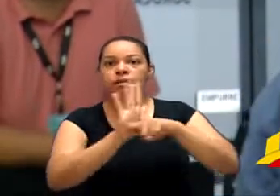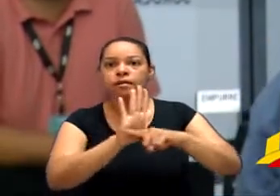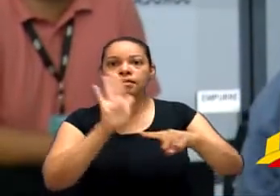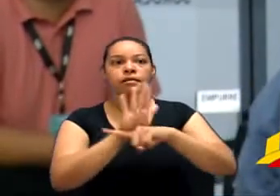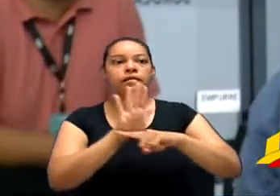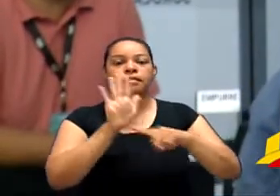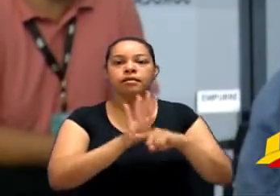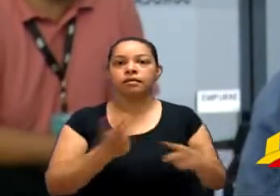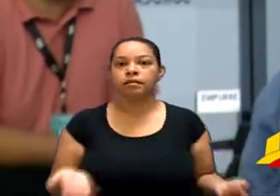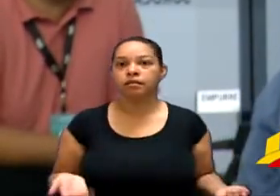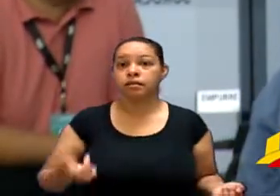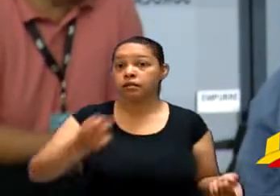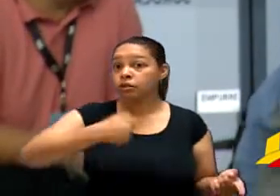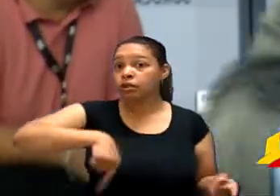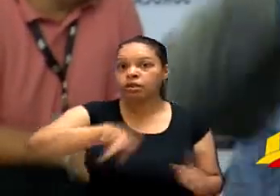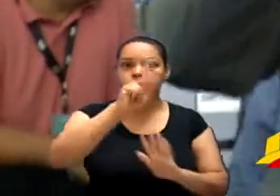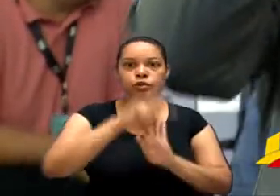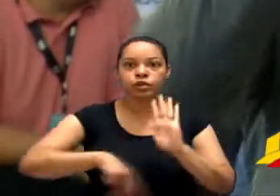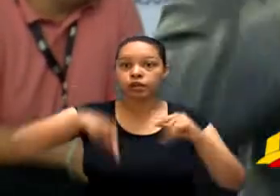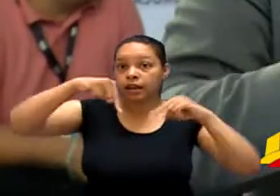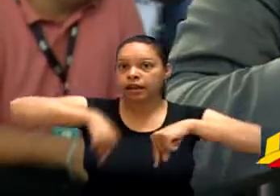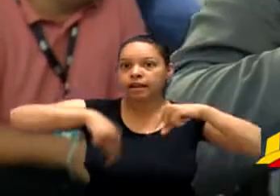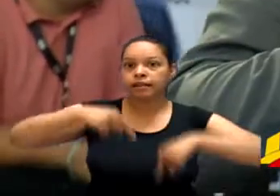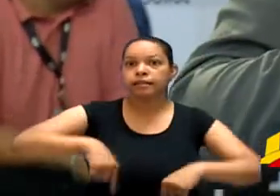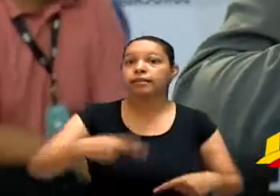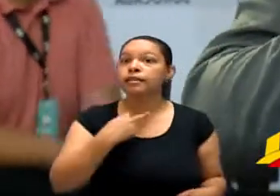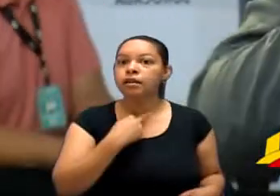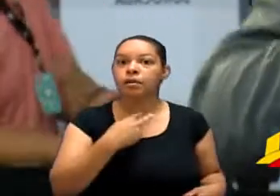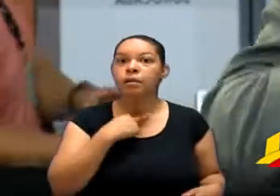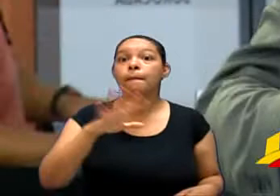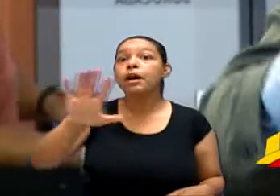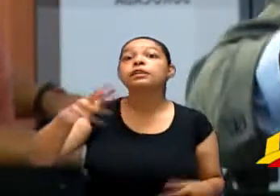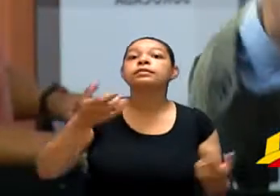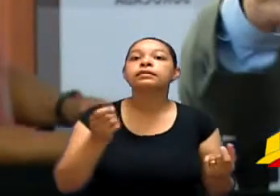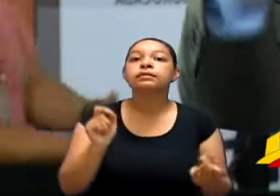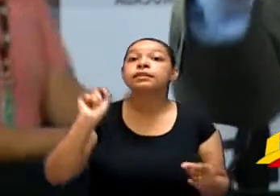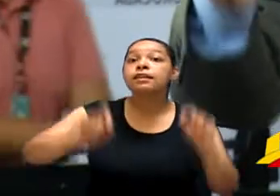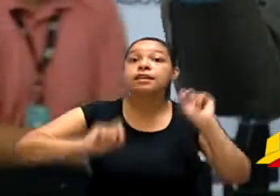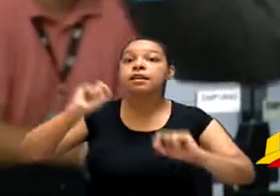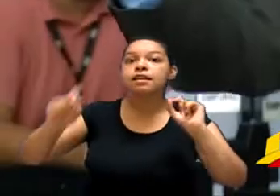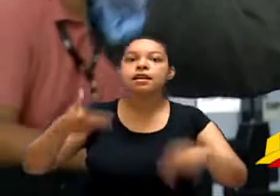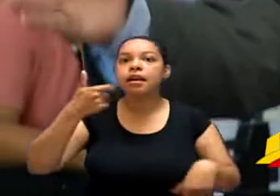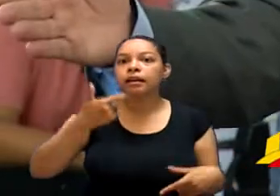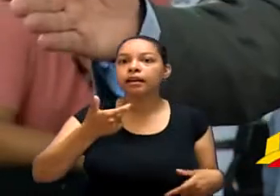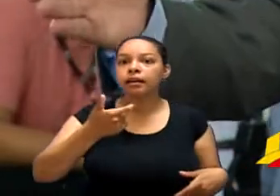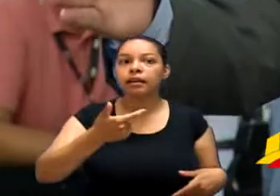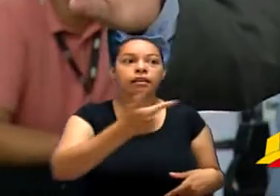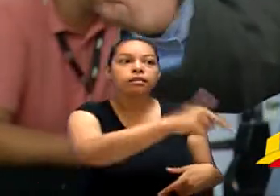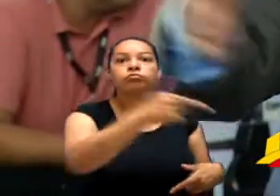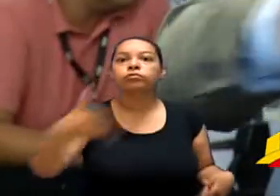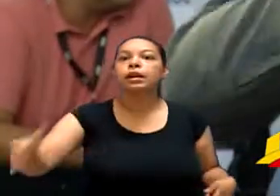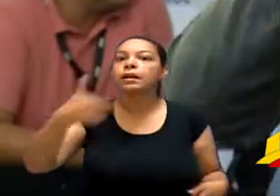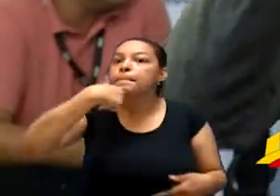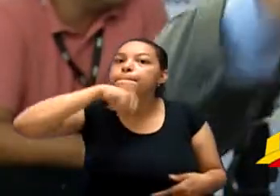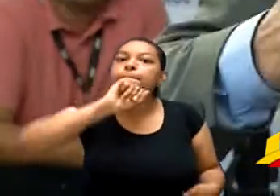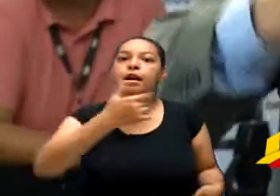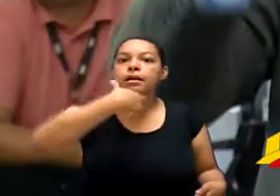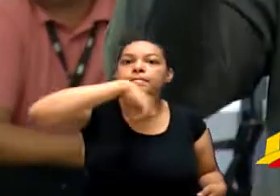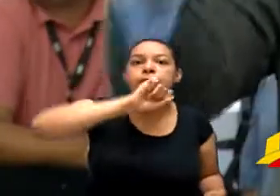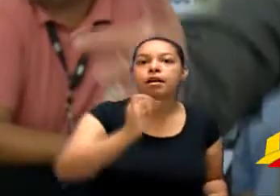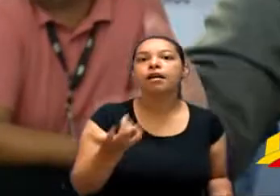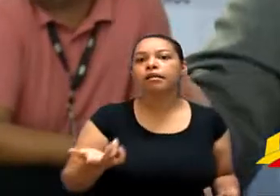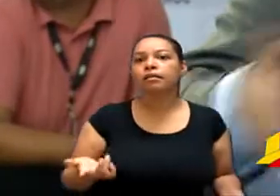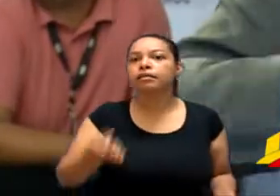pode fazer aqui França Mas quem que não tem um pai não tem condições de deixar um pai e uma mãe às vezes está sozinha